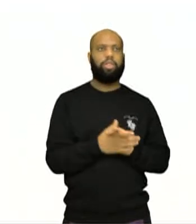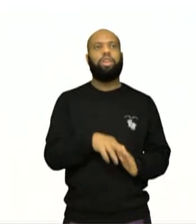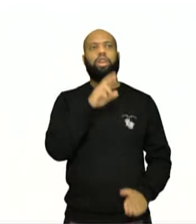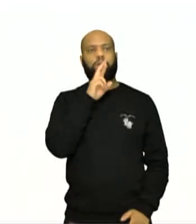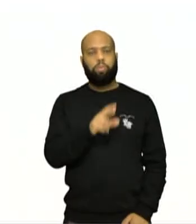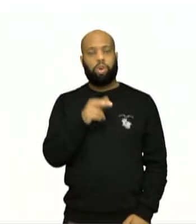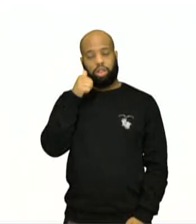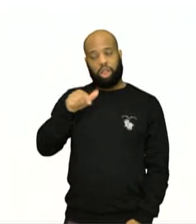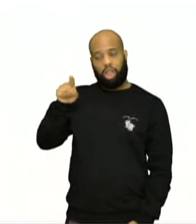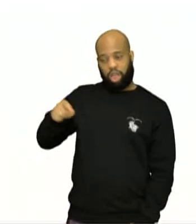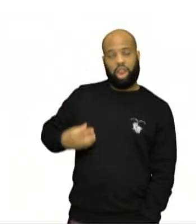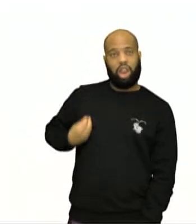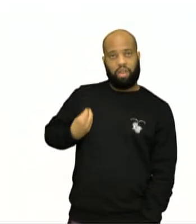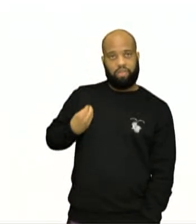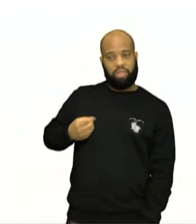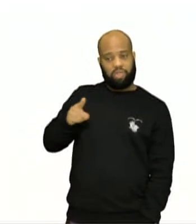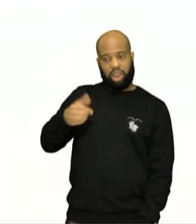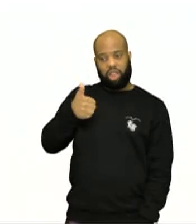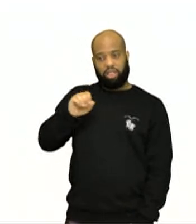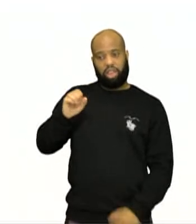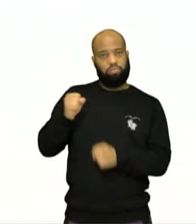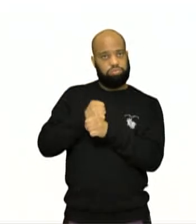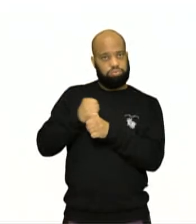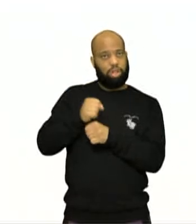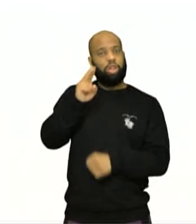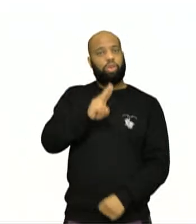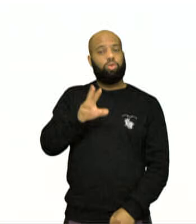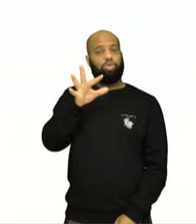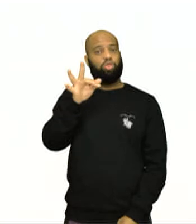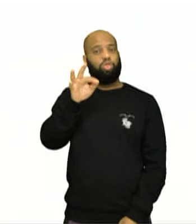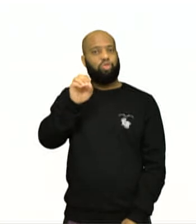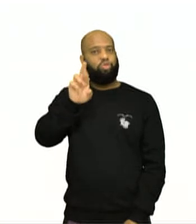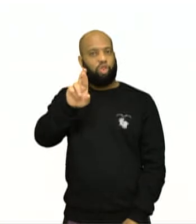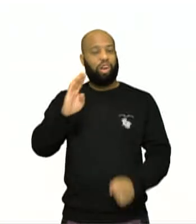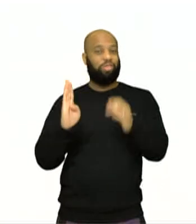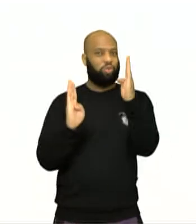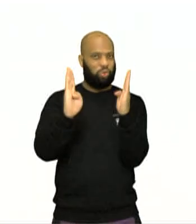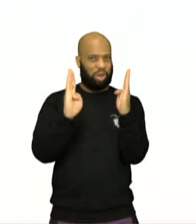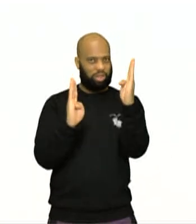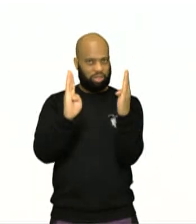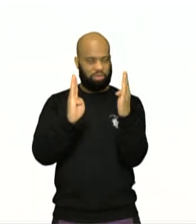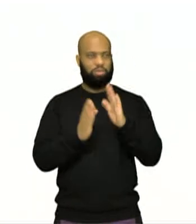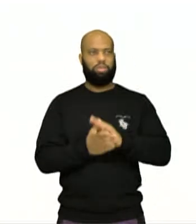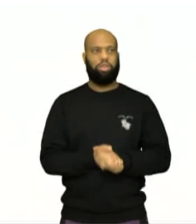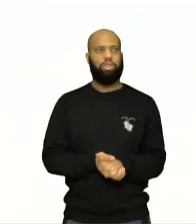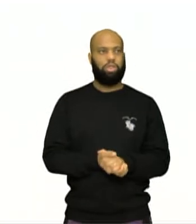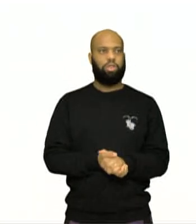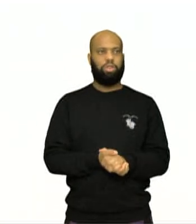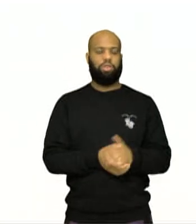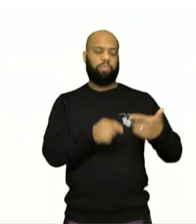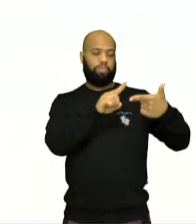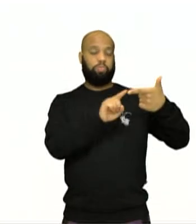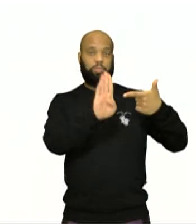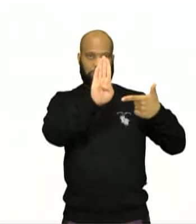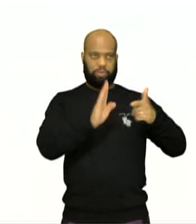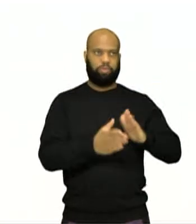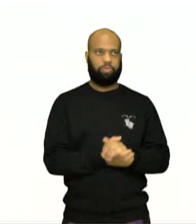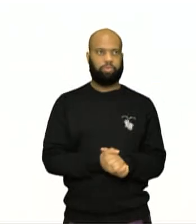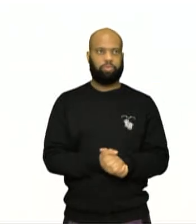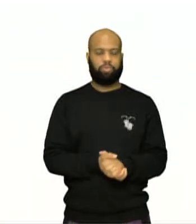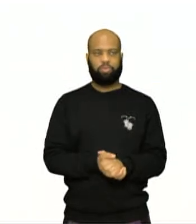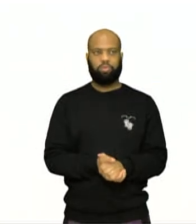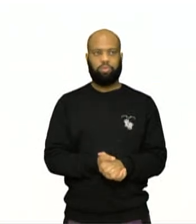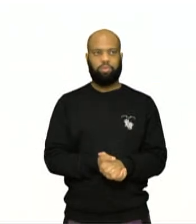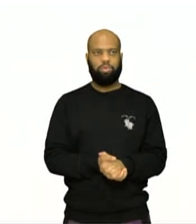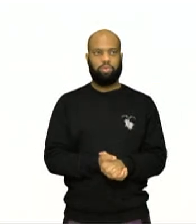years. Ela tem morado lá por 10 anos. Então, usei o for. A duração, 10 anos. B. How long have they